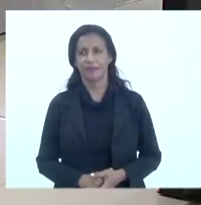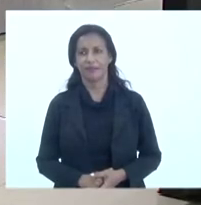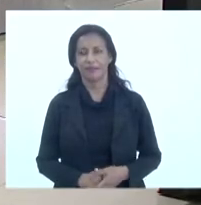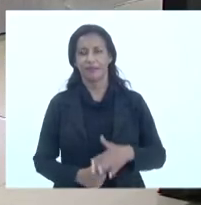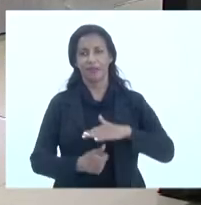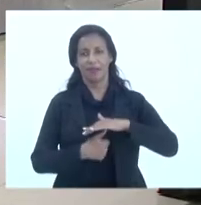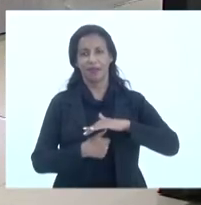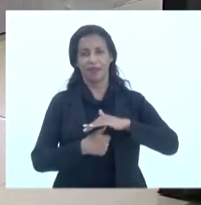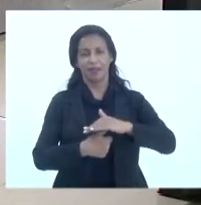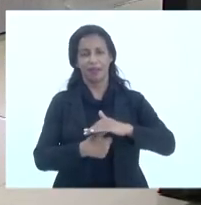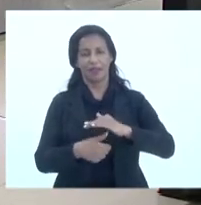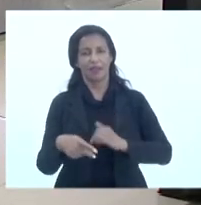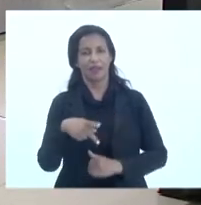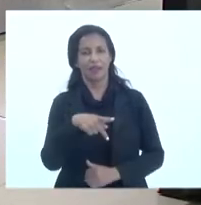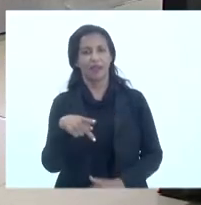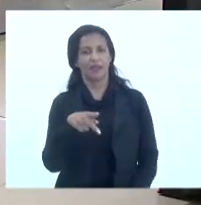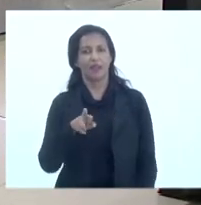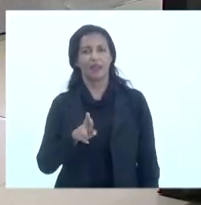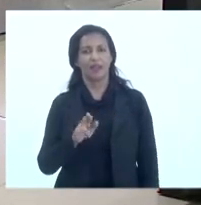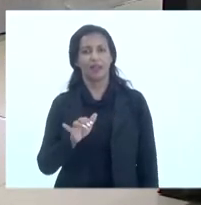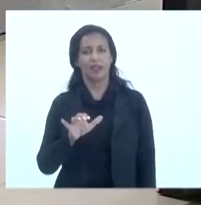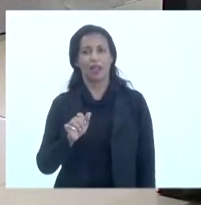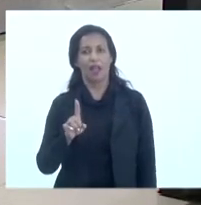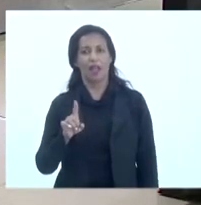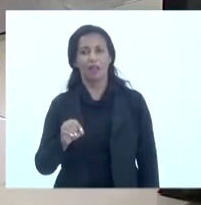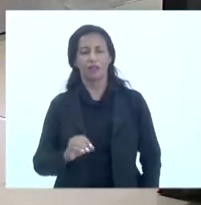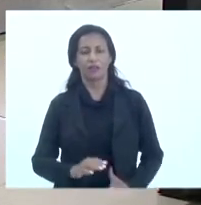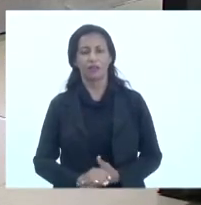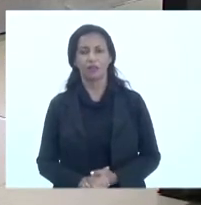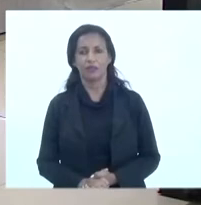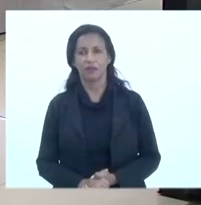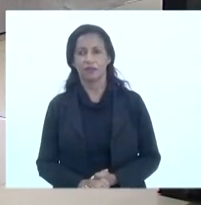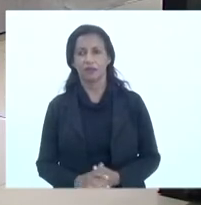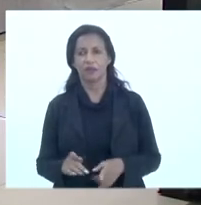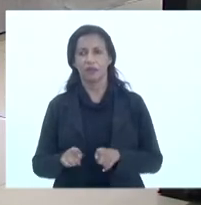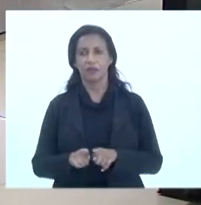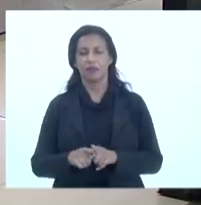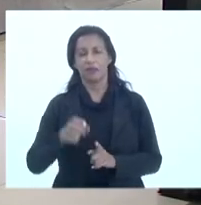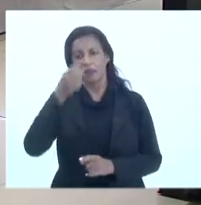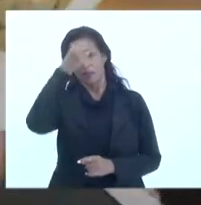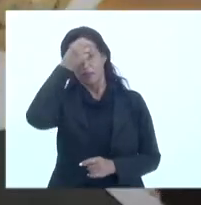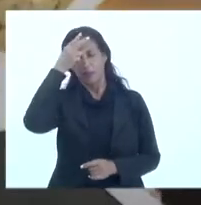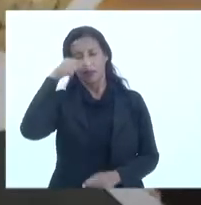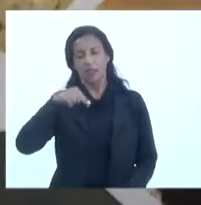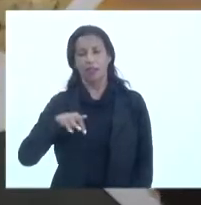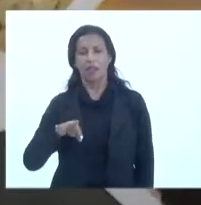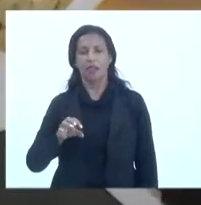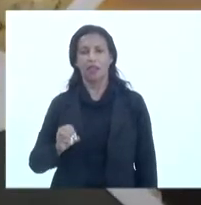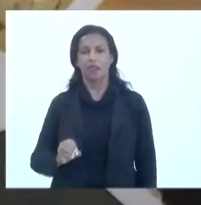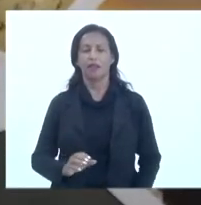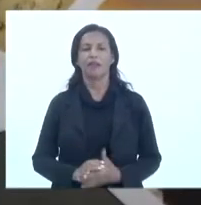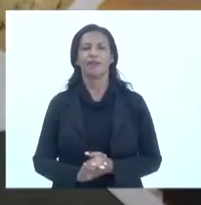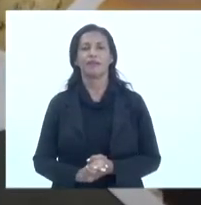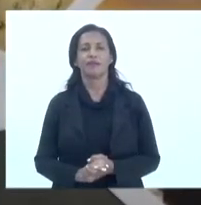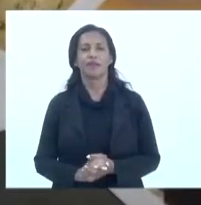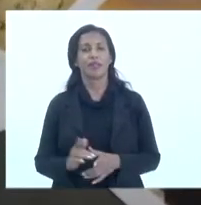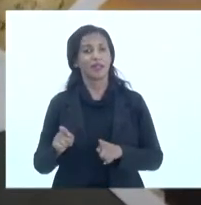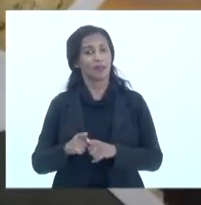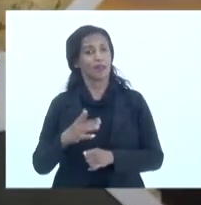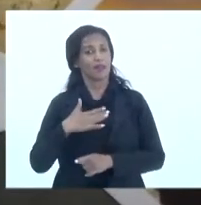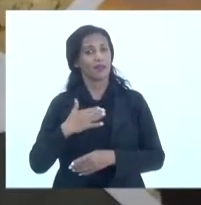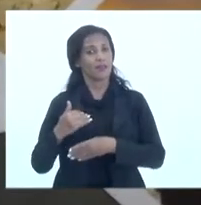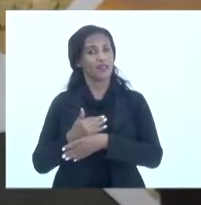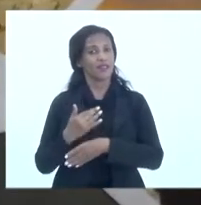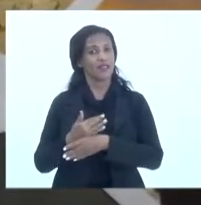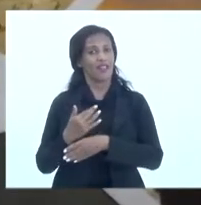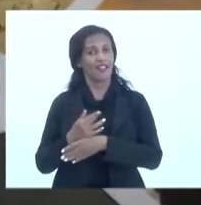reitor, magnífico professor Ricardo Lodi, também do prefeito Neto e o prefeito Diogo Balieiro, que é da minha cidade, de